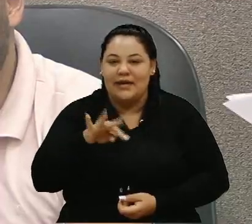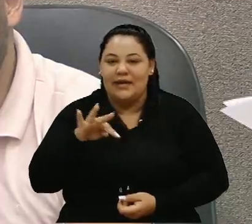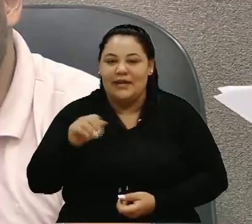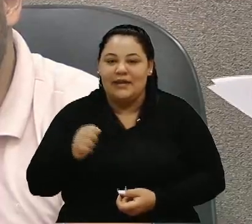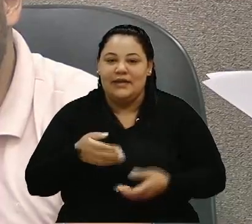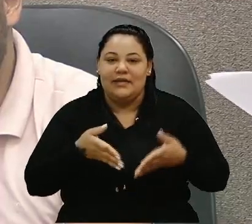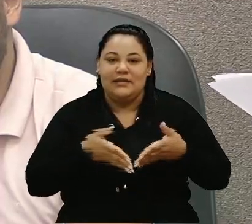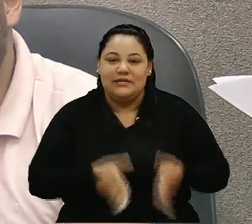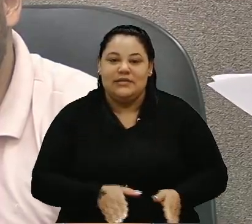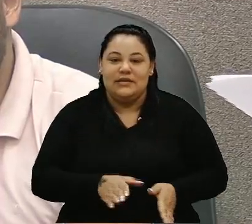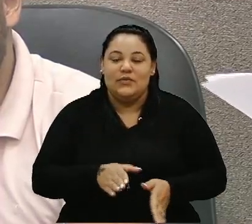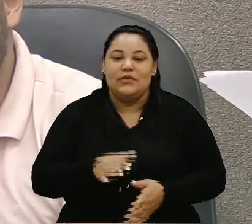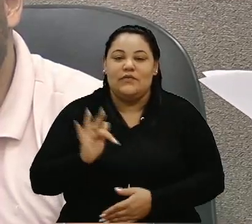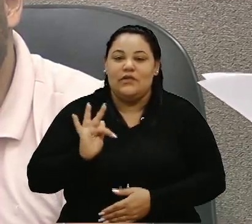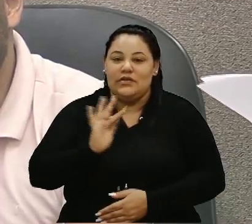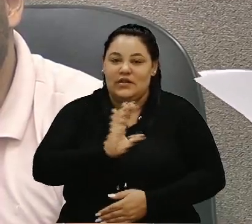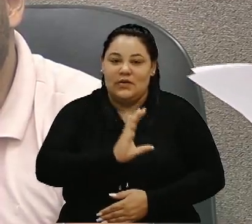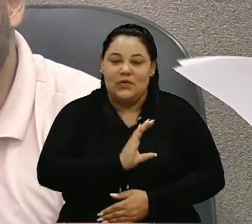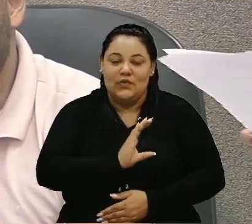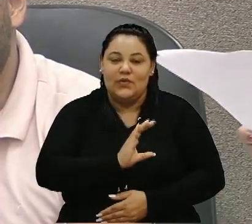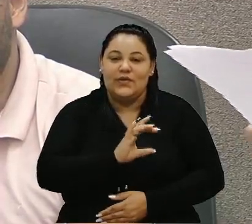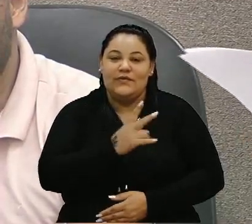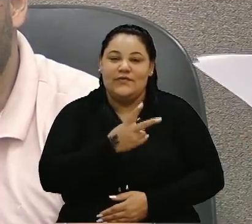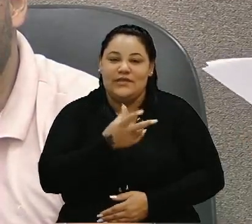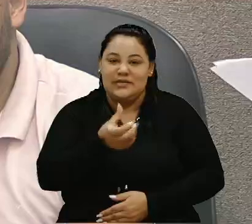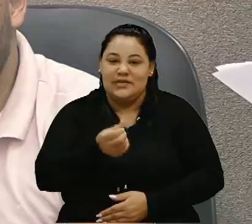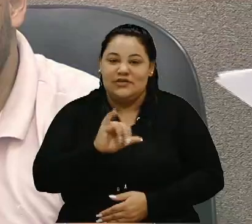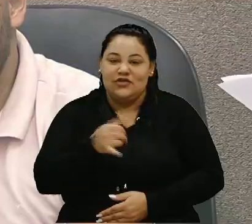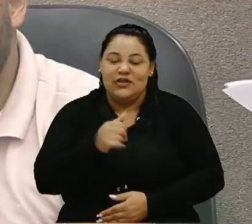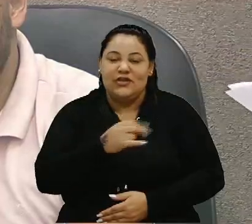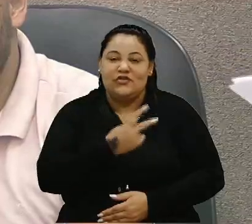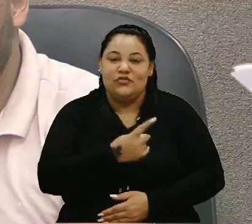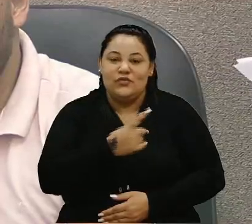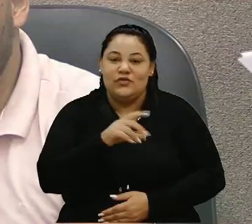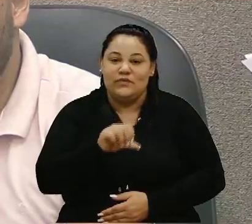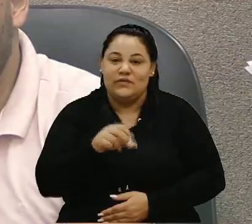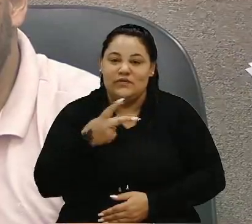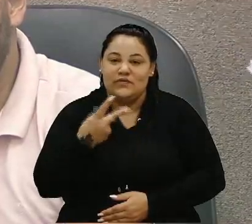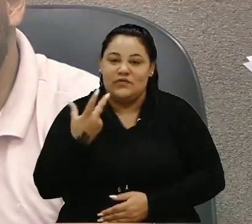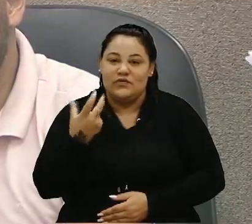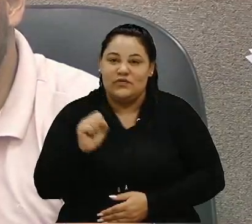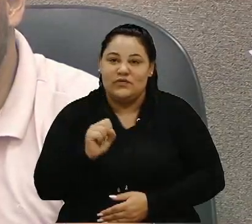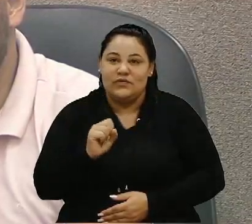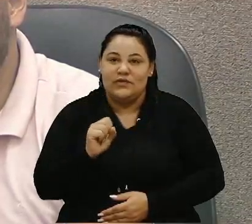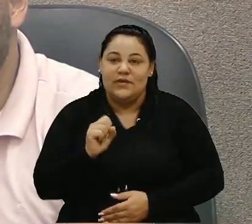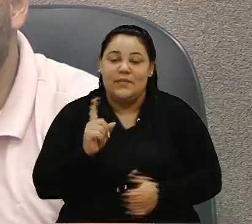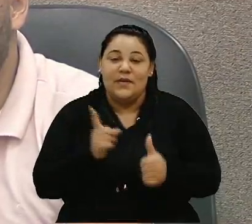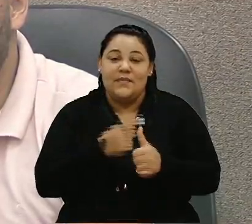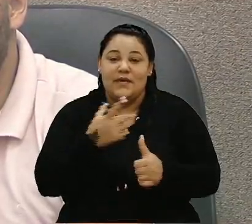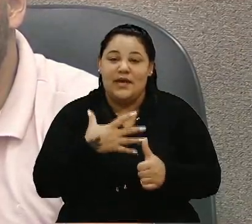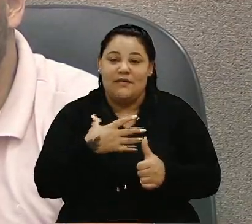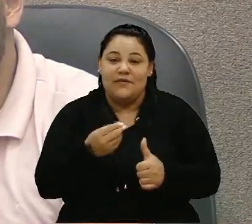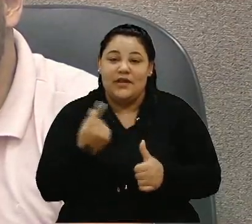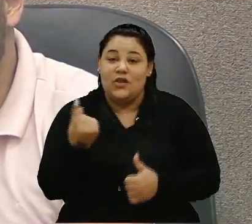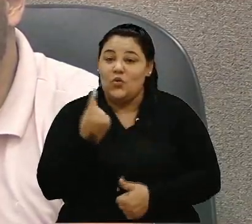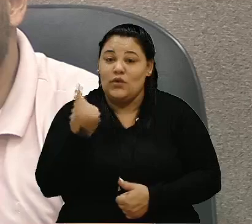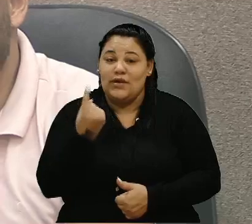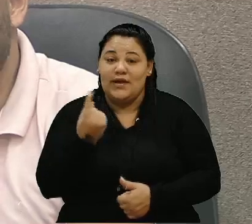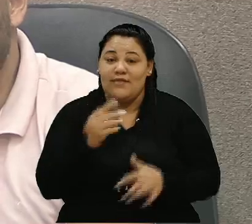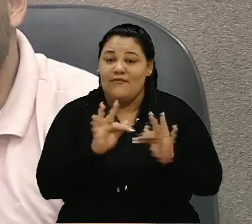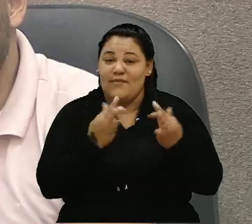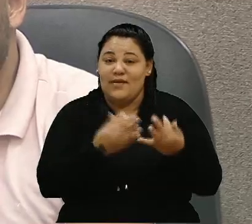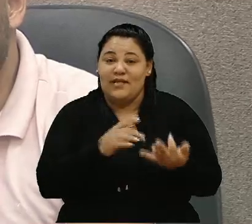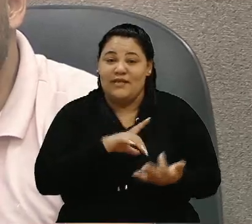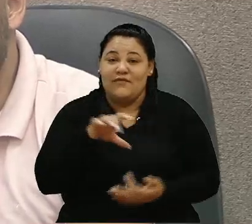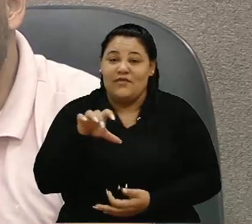Rocha, Flores da Cunha, 26 de janeiro de 1928. Primogênita da família, Líbera teve 9 irmãos: